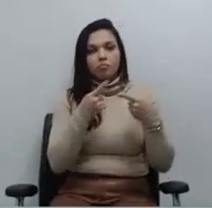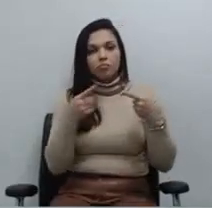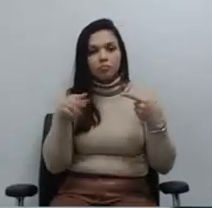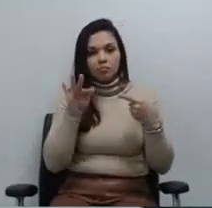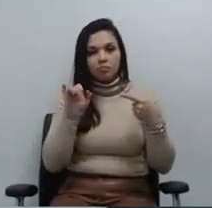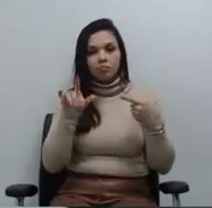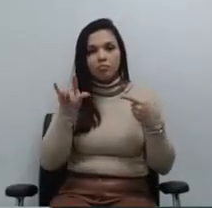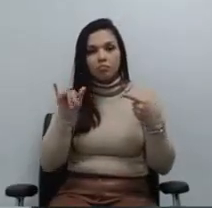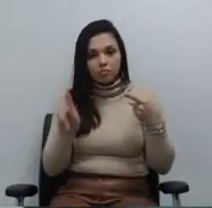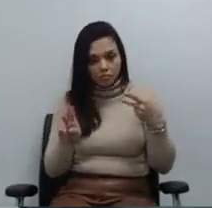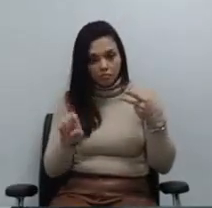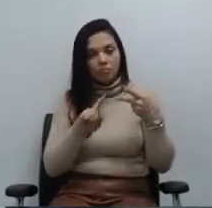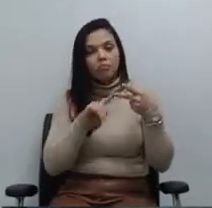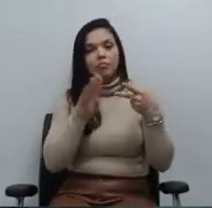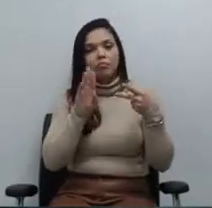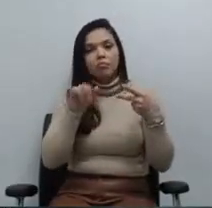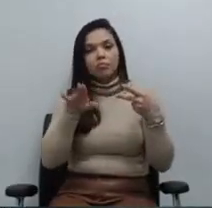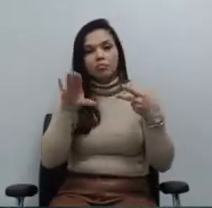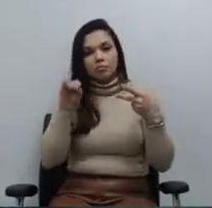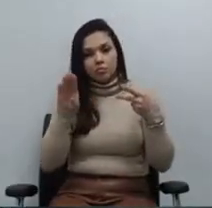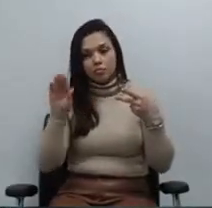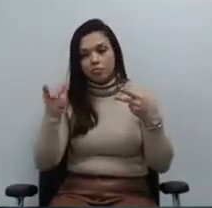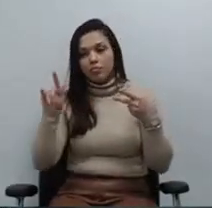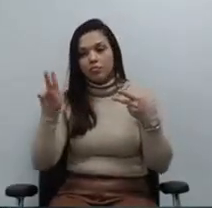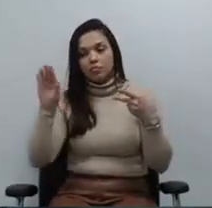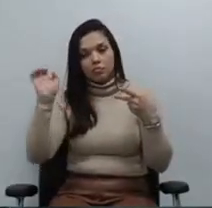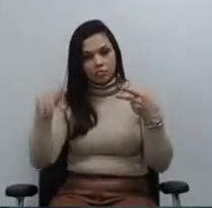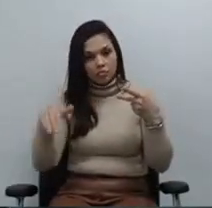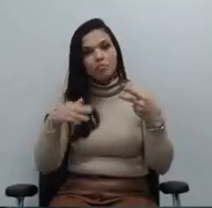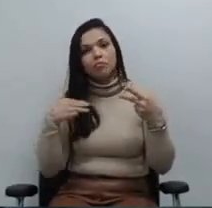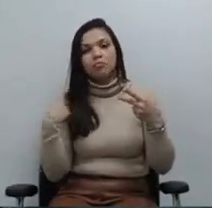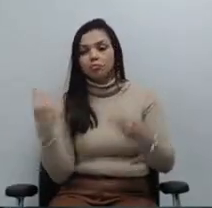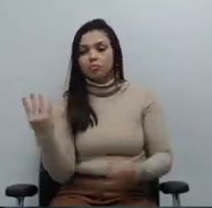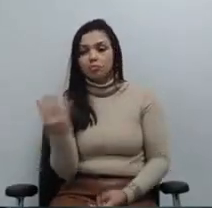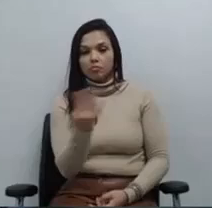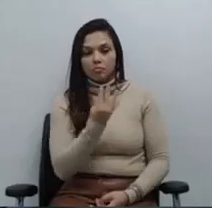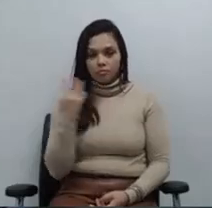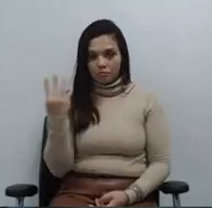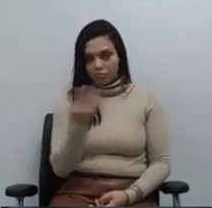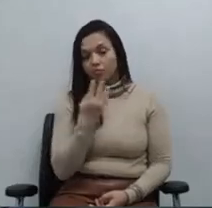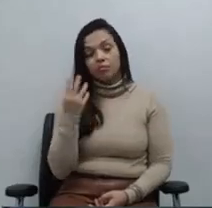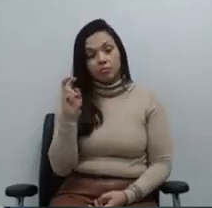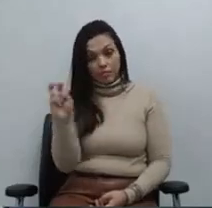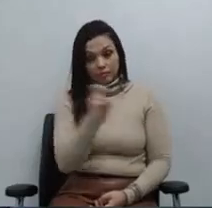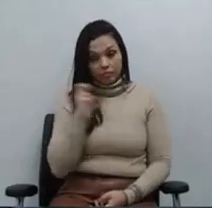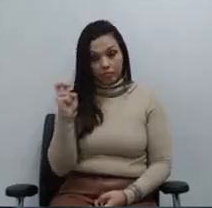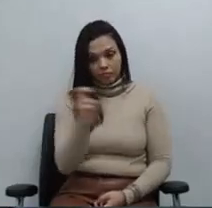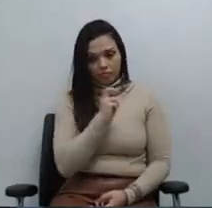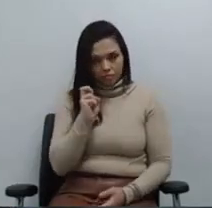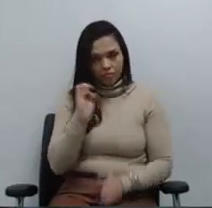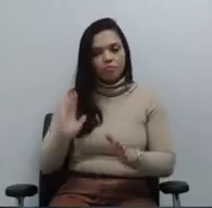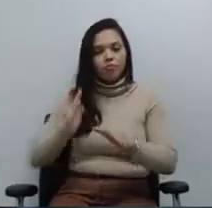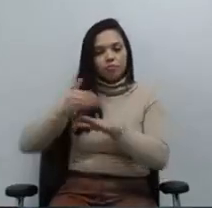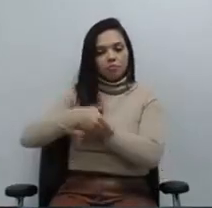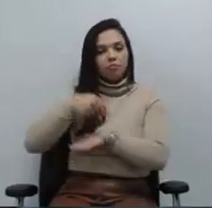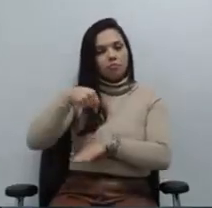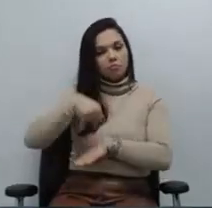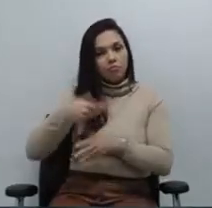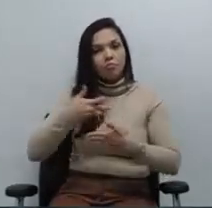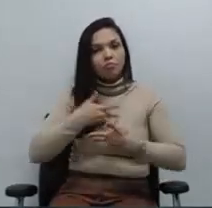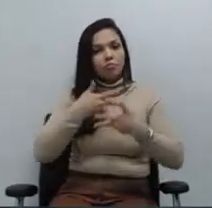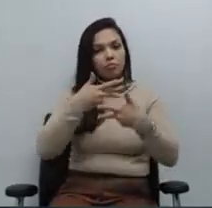segundo e terceiro subdefensores públicos gerais. É uma reunião que nós comparecemos a convite da Defensoria Pública